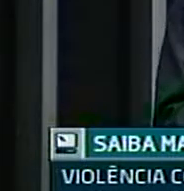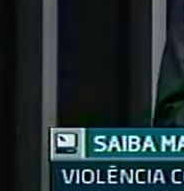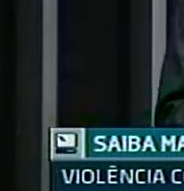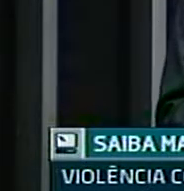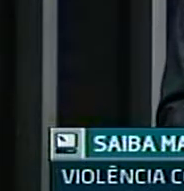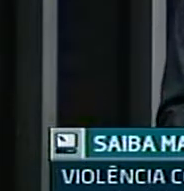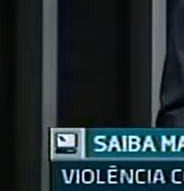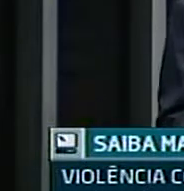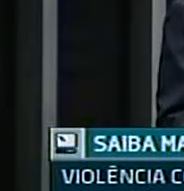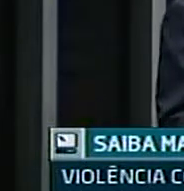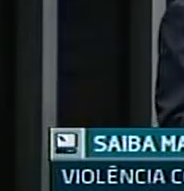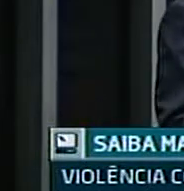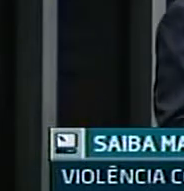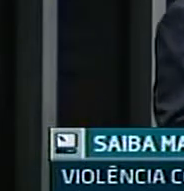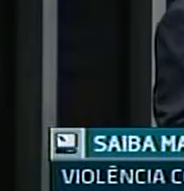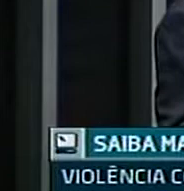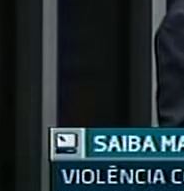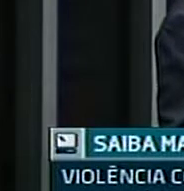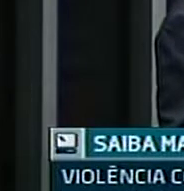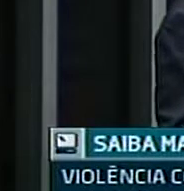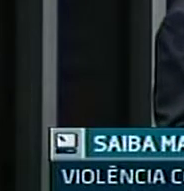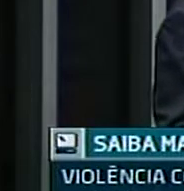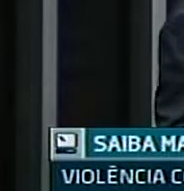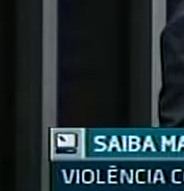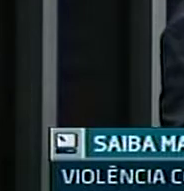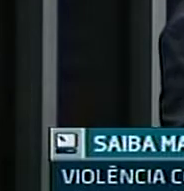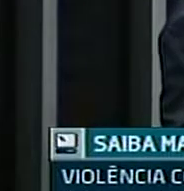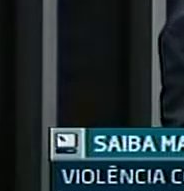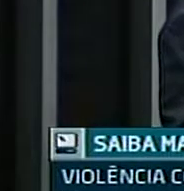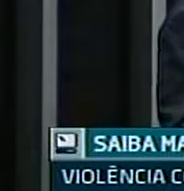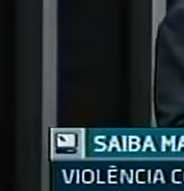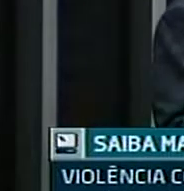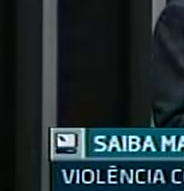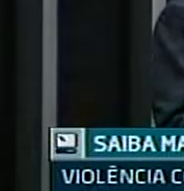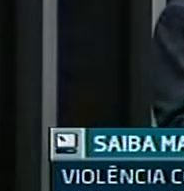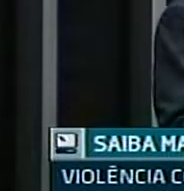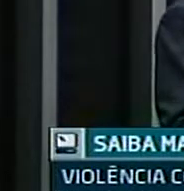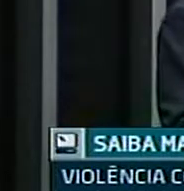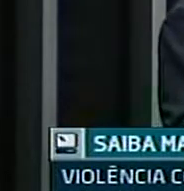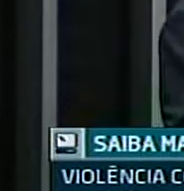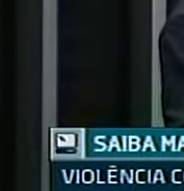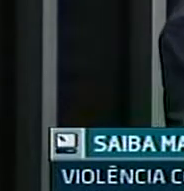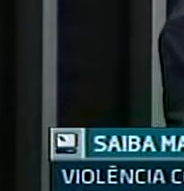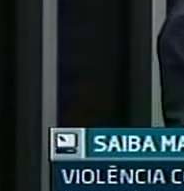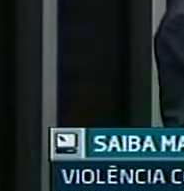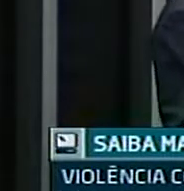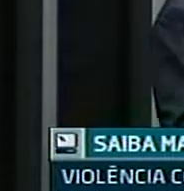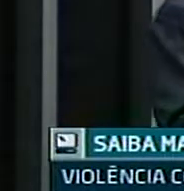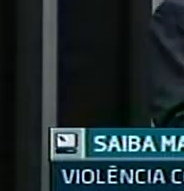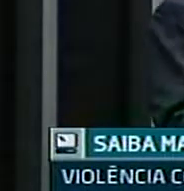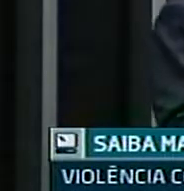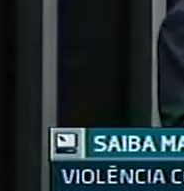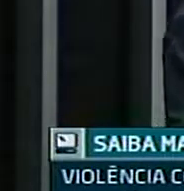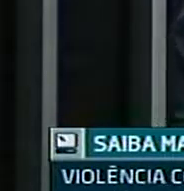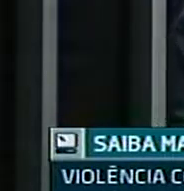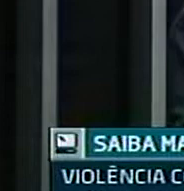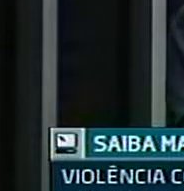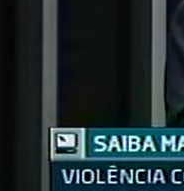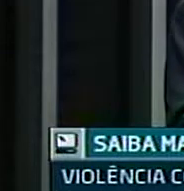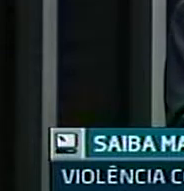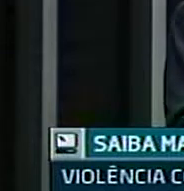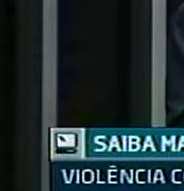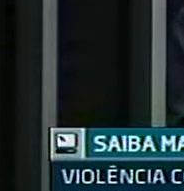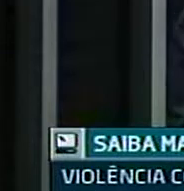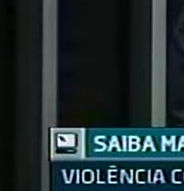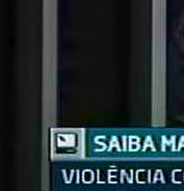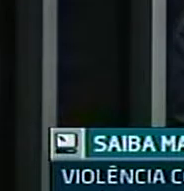Porque o ministro Gilberto Carvalho é um dos homens mais bem preparados e uma das mentes